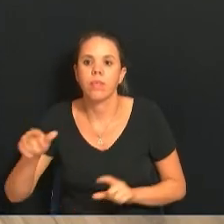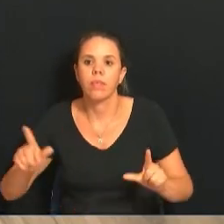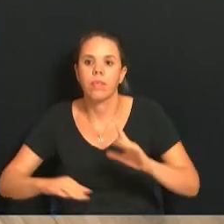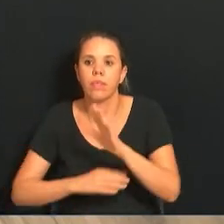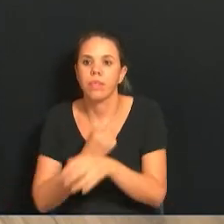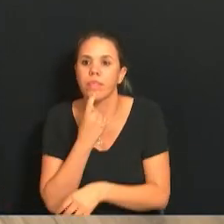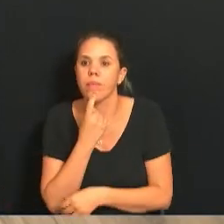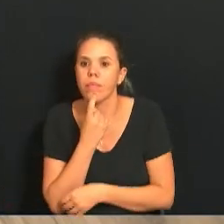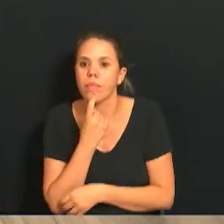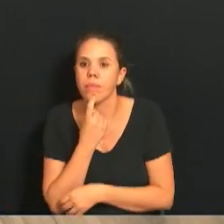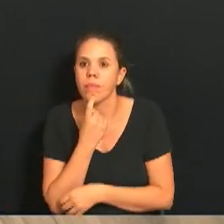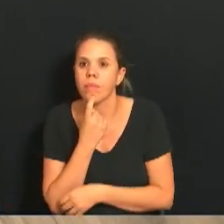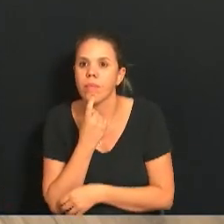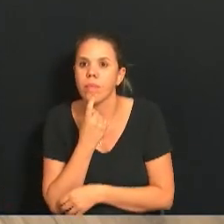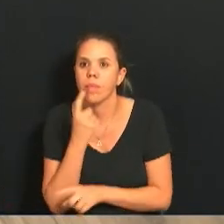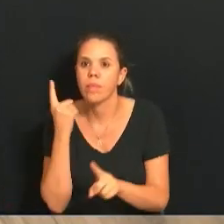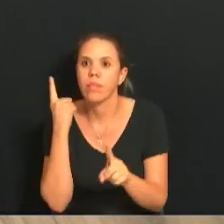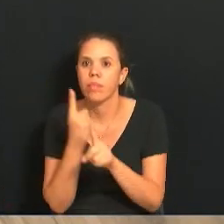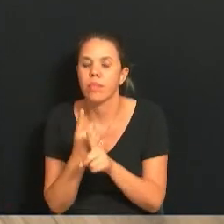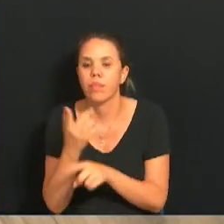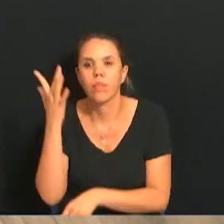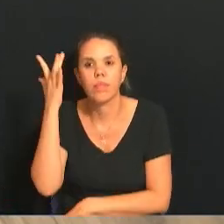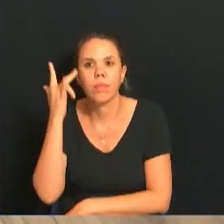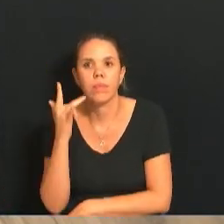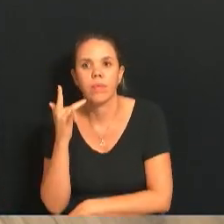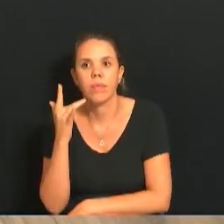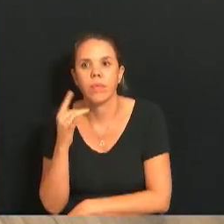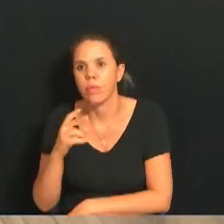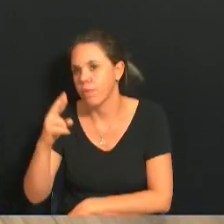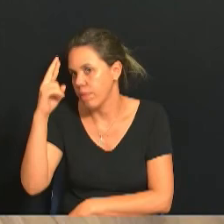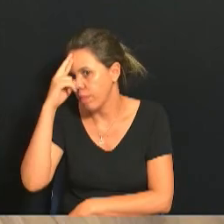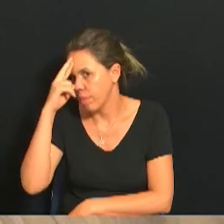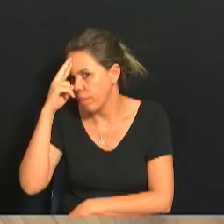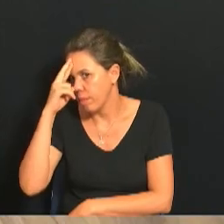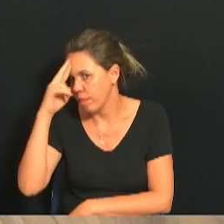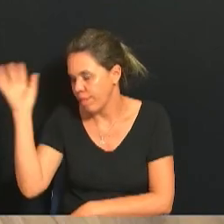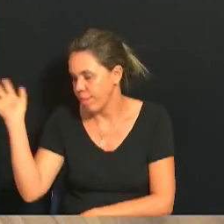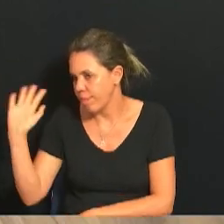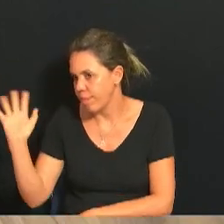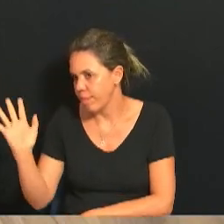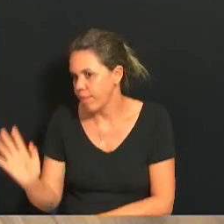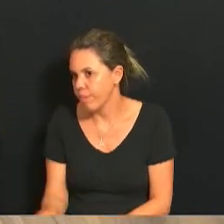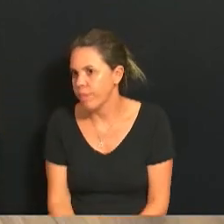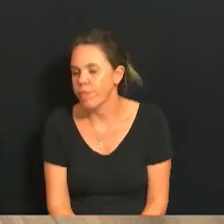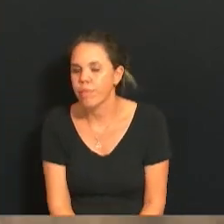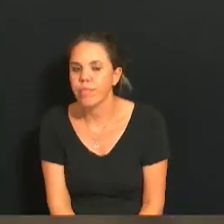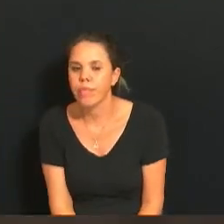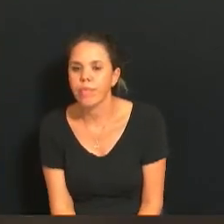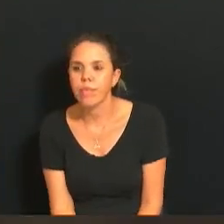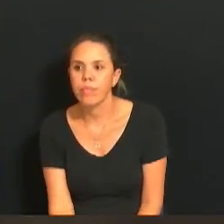Câmara Campinas e nos vemos amanhã por volta do meio-dia. Até lá. Tchau, tchau.